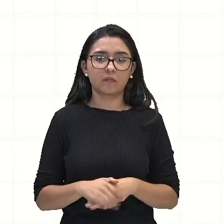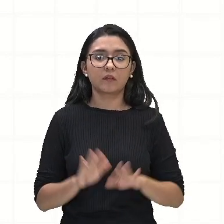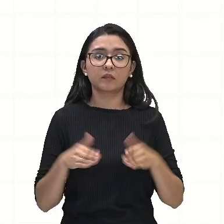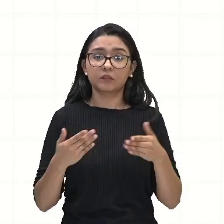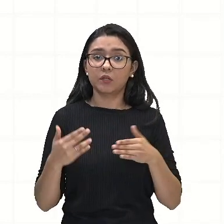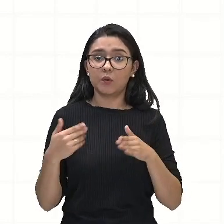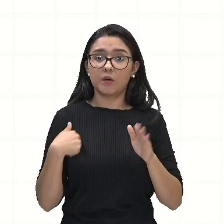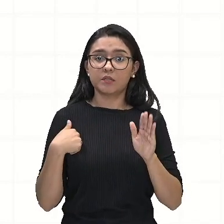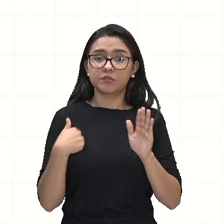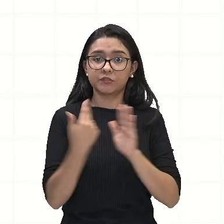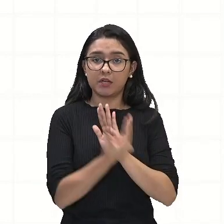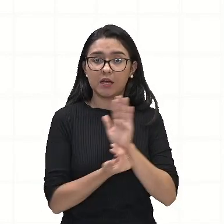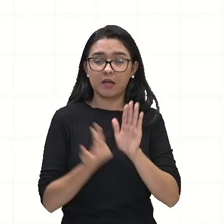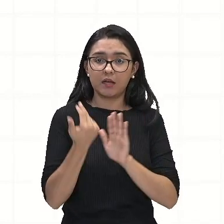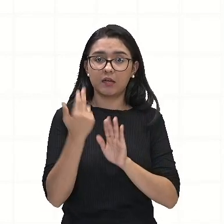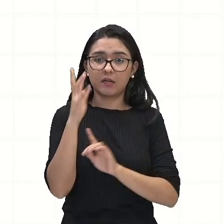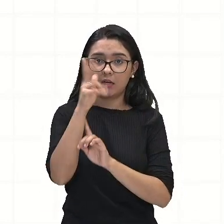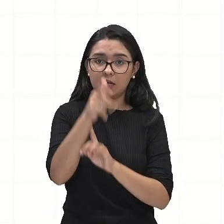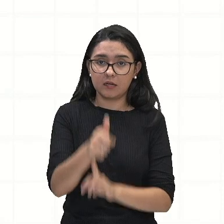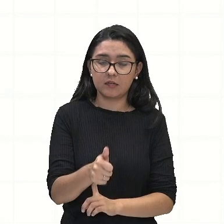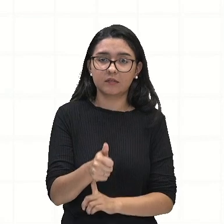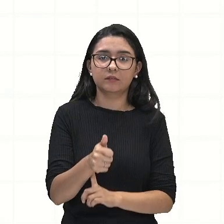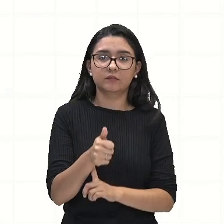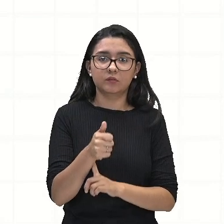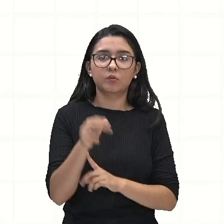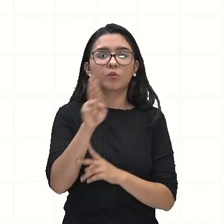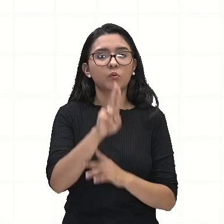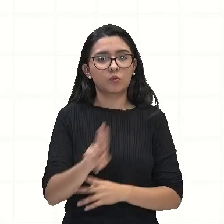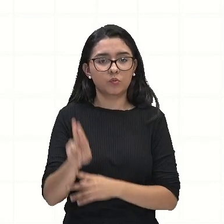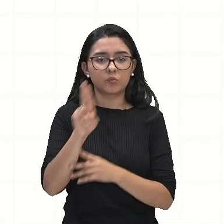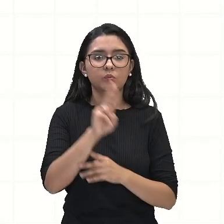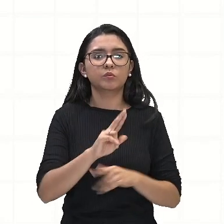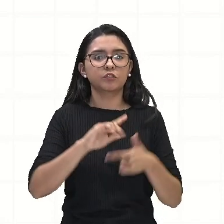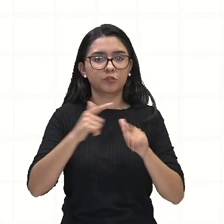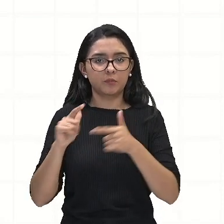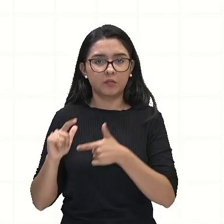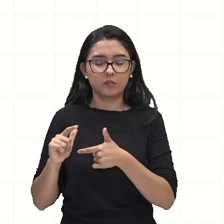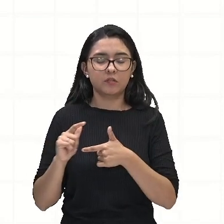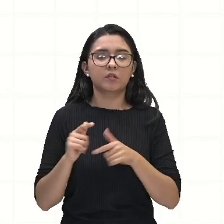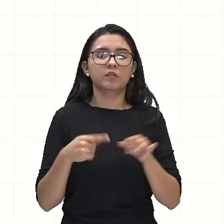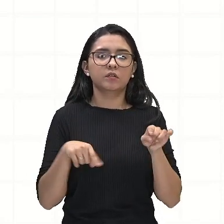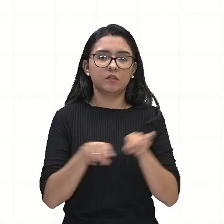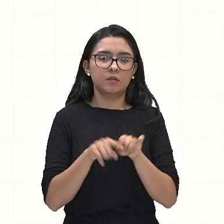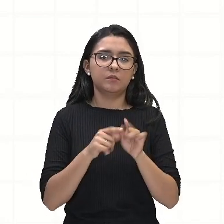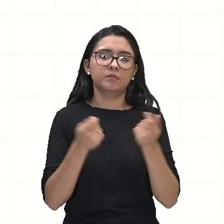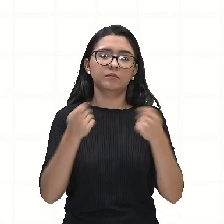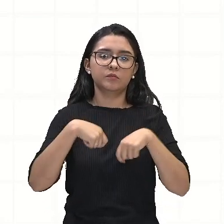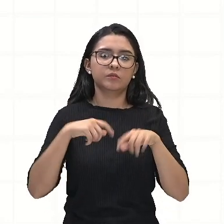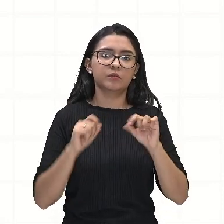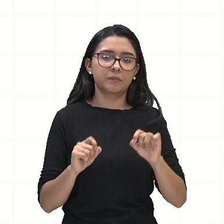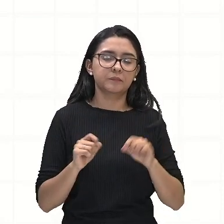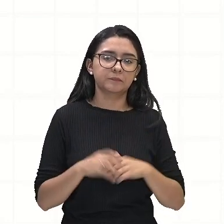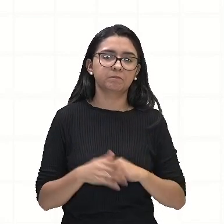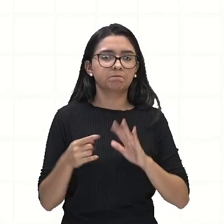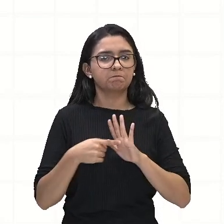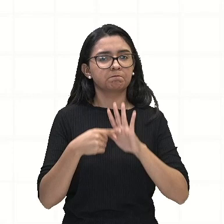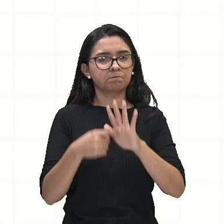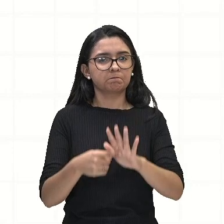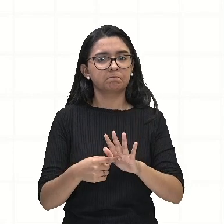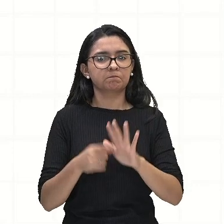artes renascentistas, elas usam as formas geométricas para poder dar ali uma certa